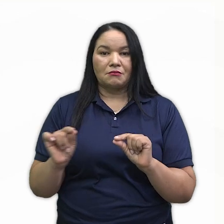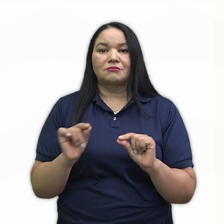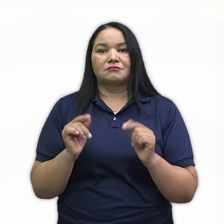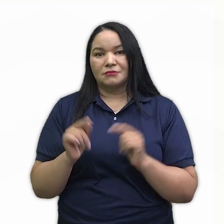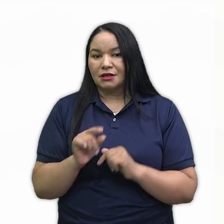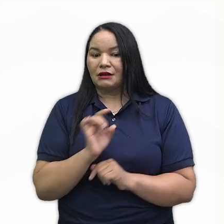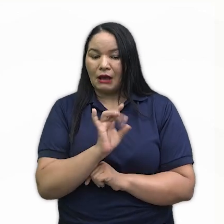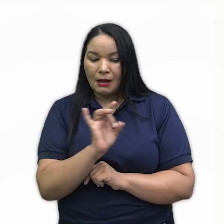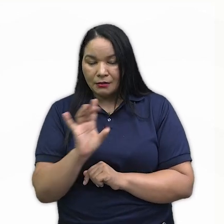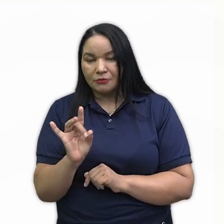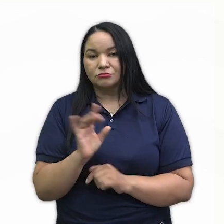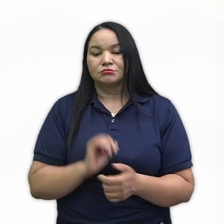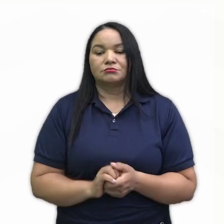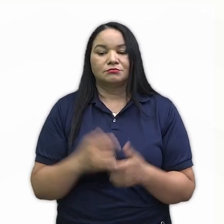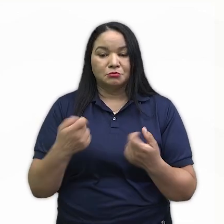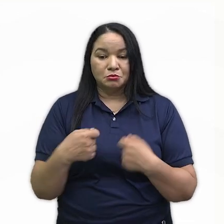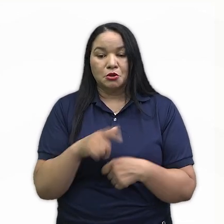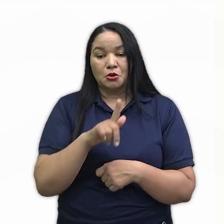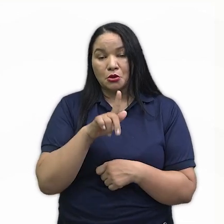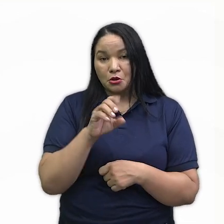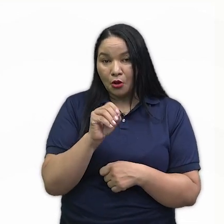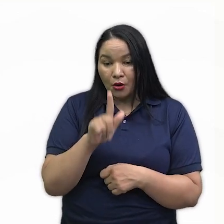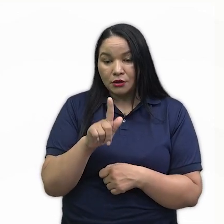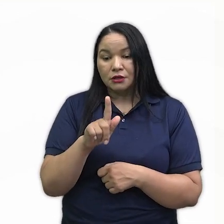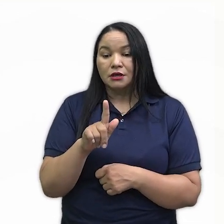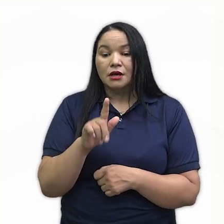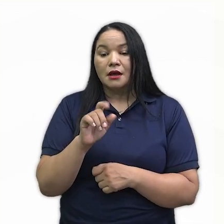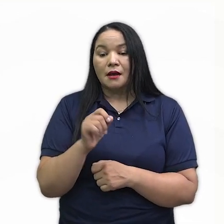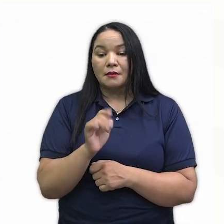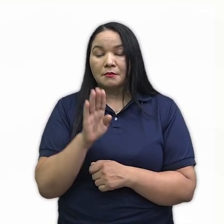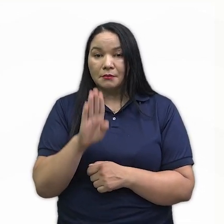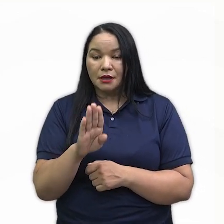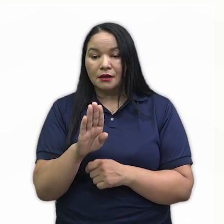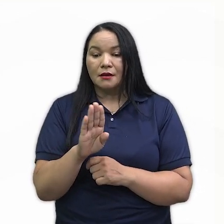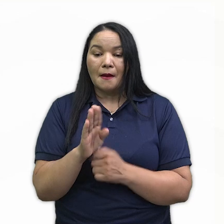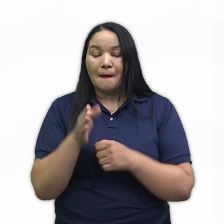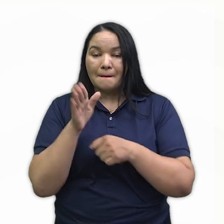montar. Então, nós vamos ter aqui o log de B na base A.